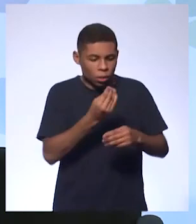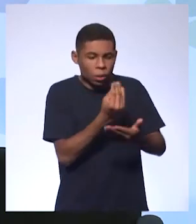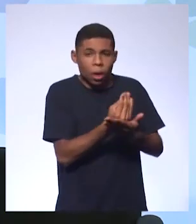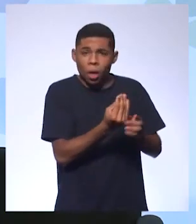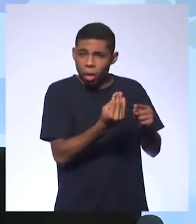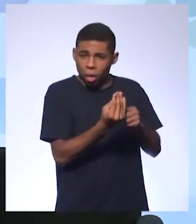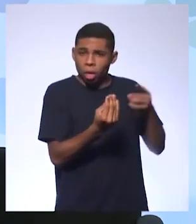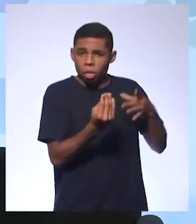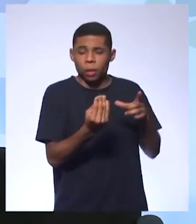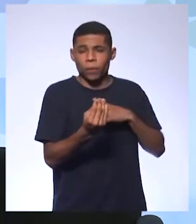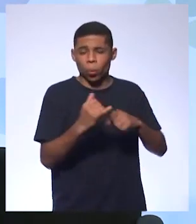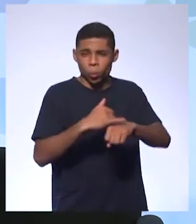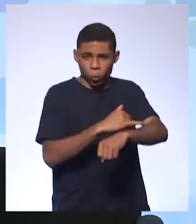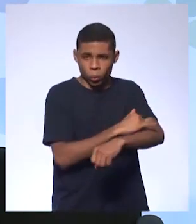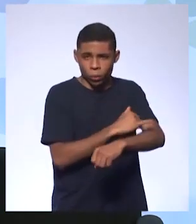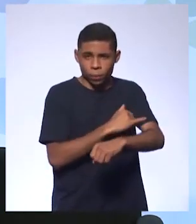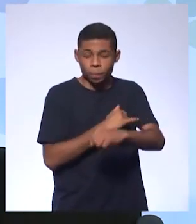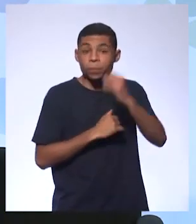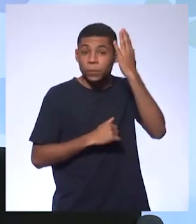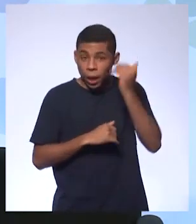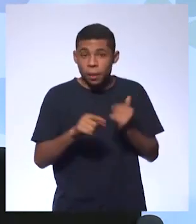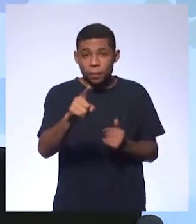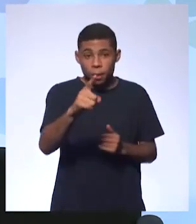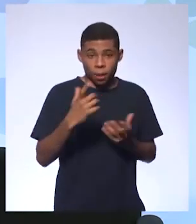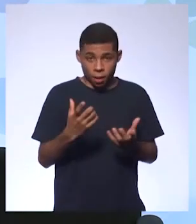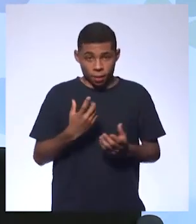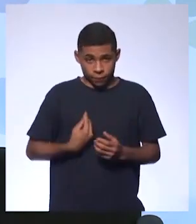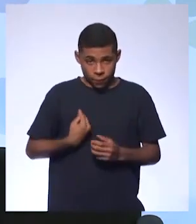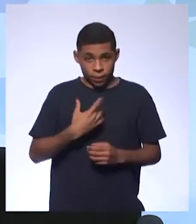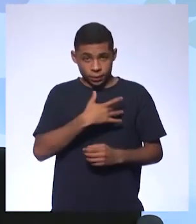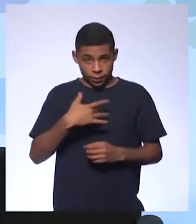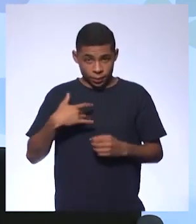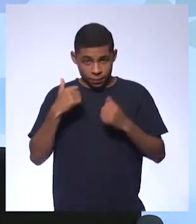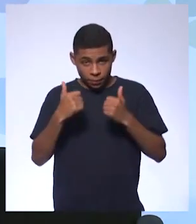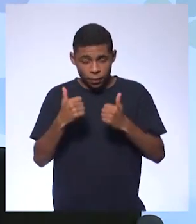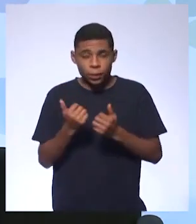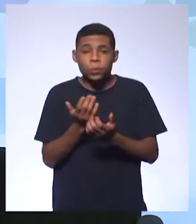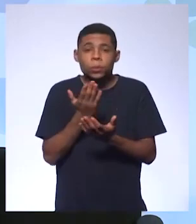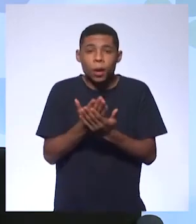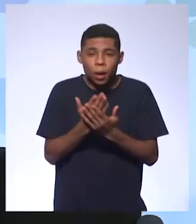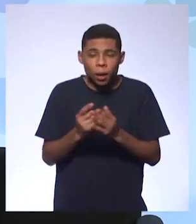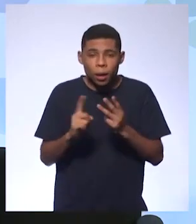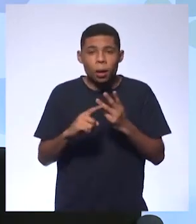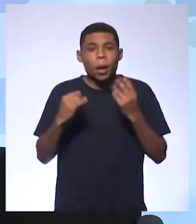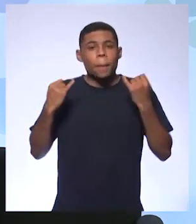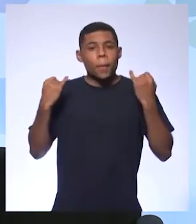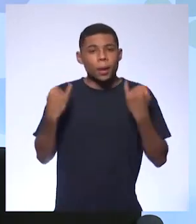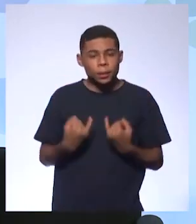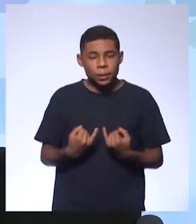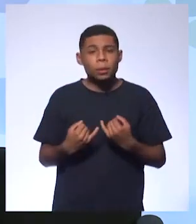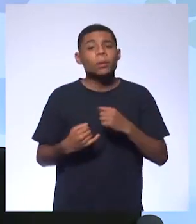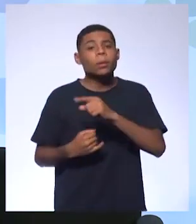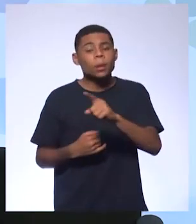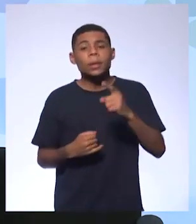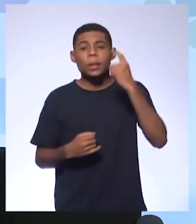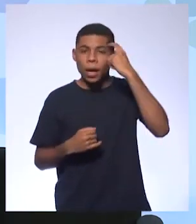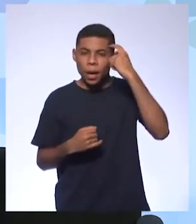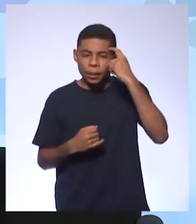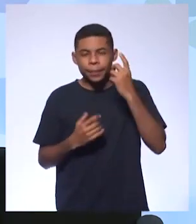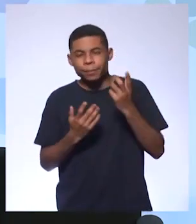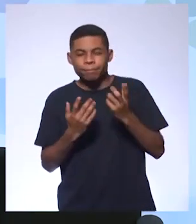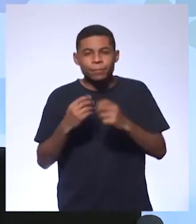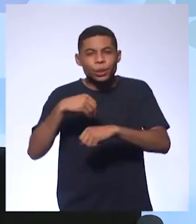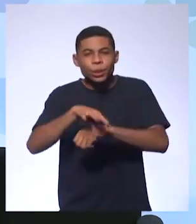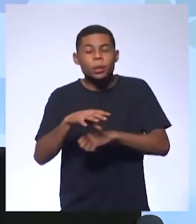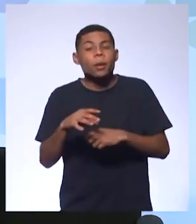nós sabemos que para ter uma vida saudável, para estudar, para emagrecer, todos nós sabemos, racionalmente falando,